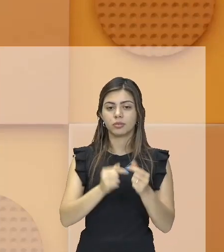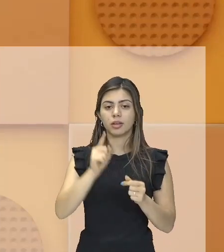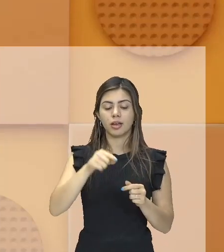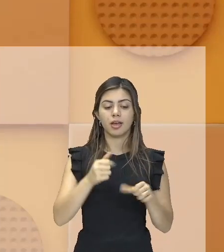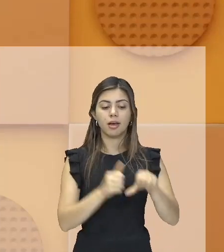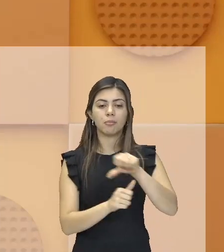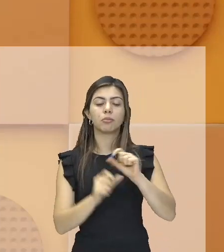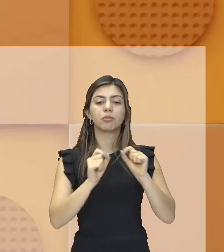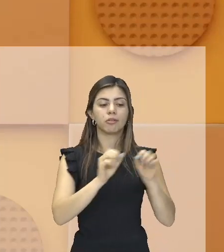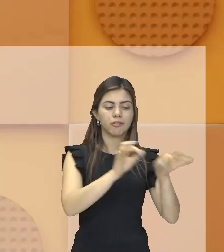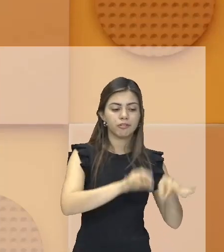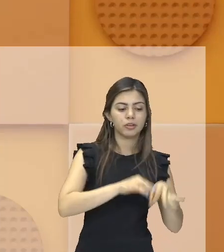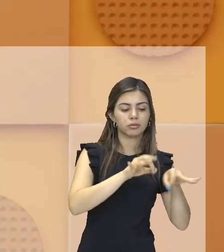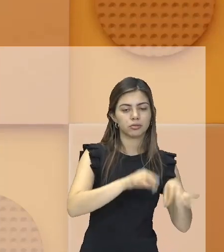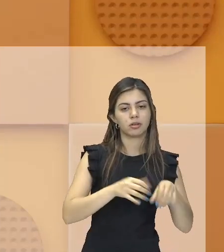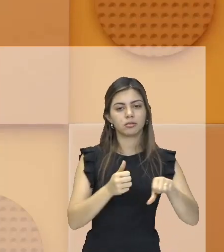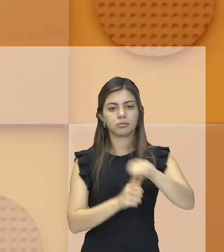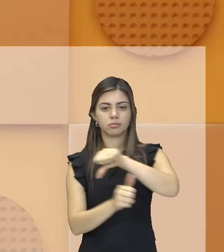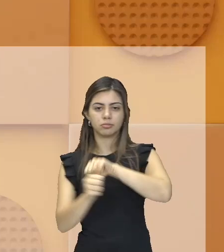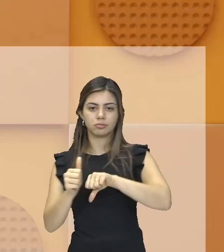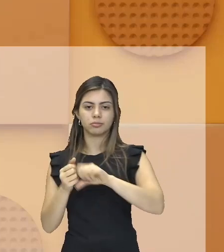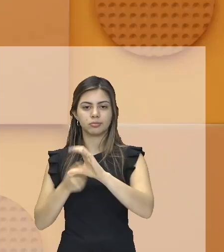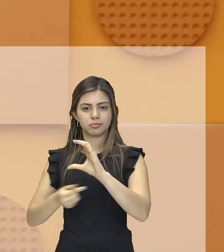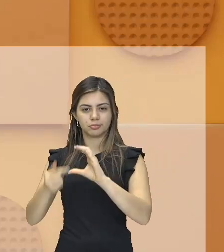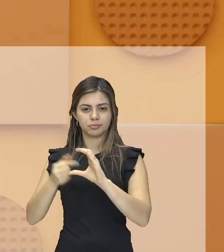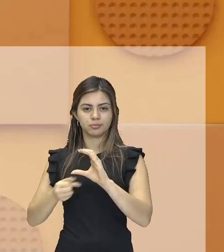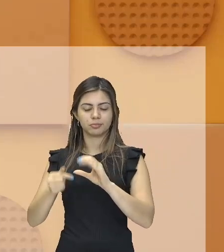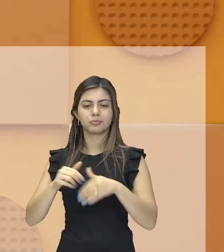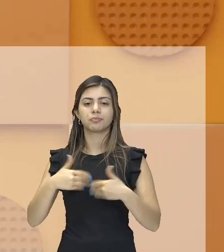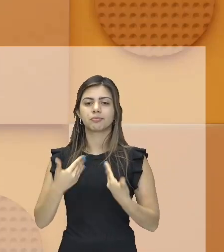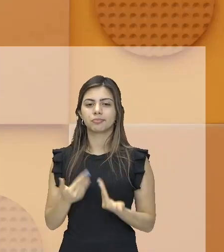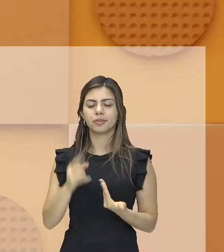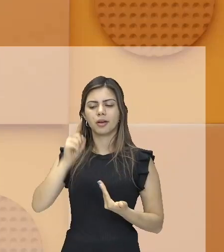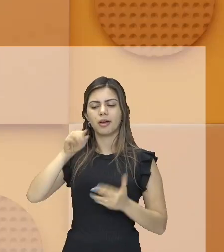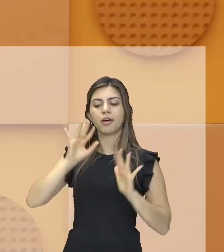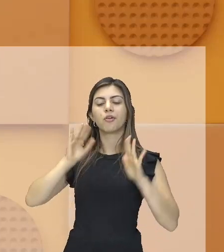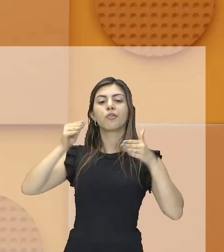transição do feudalismo para o capitalismo e que vai visar